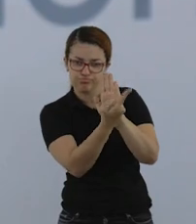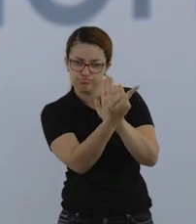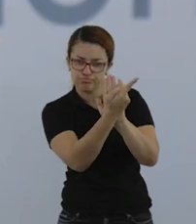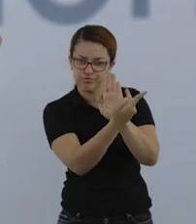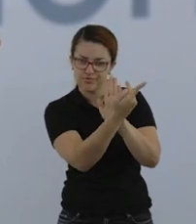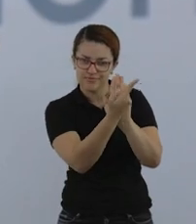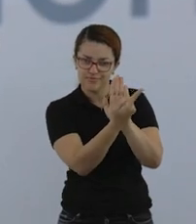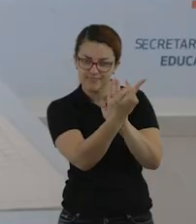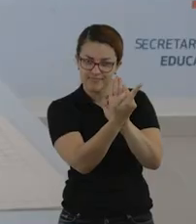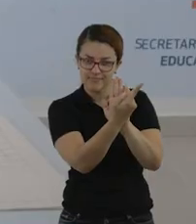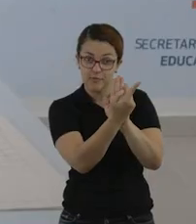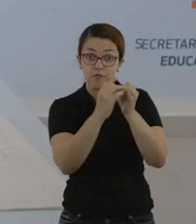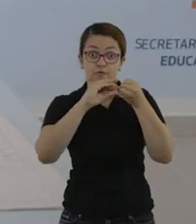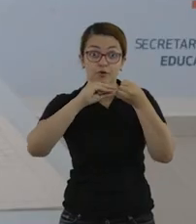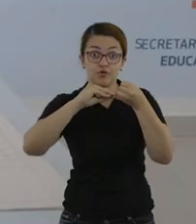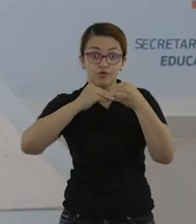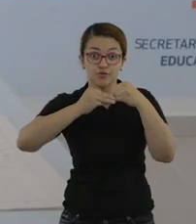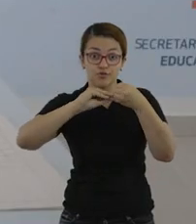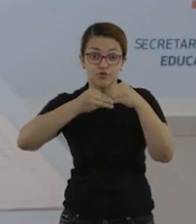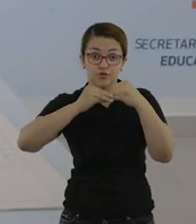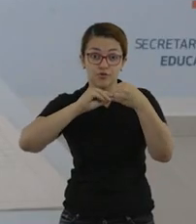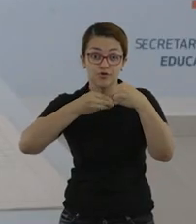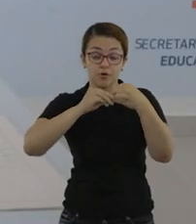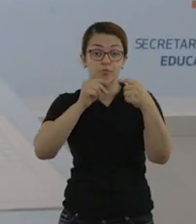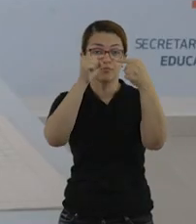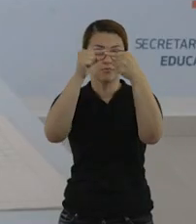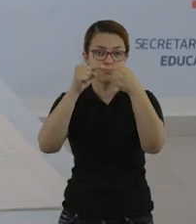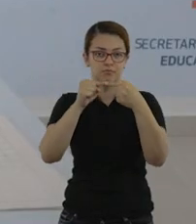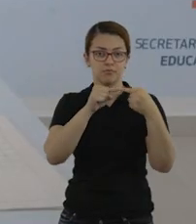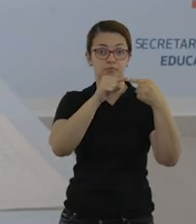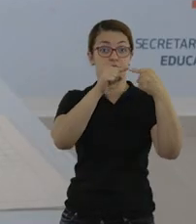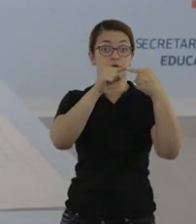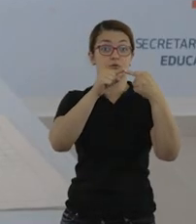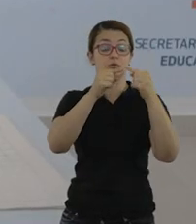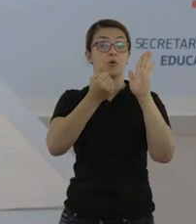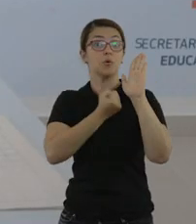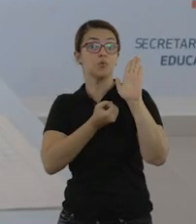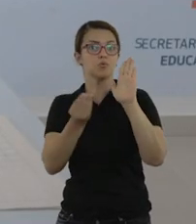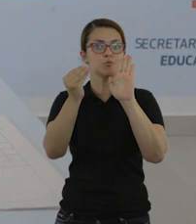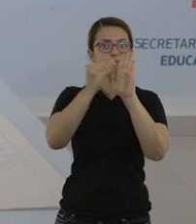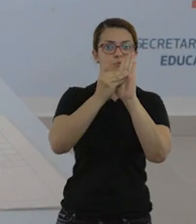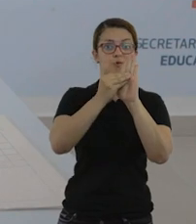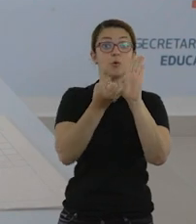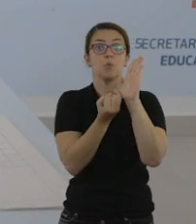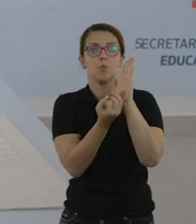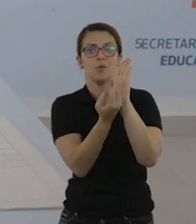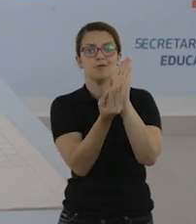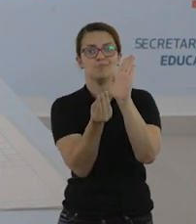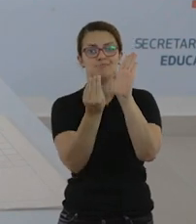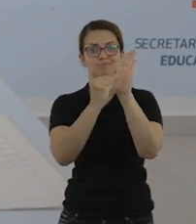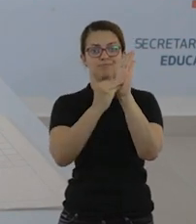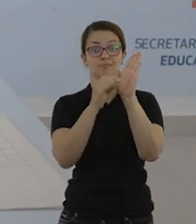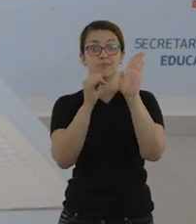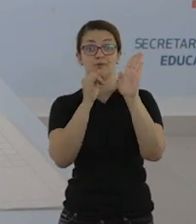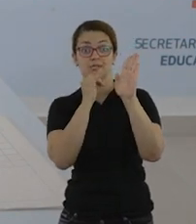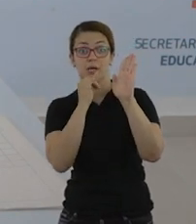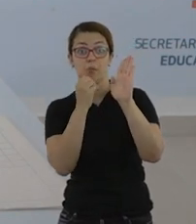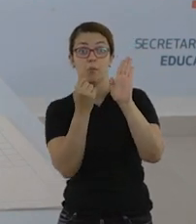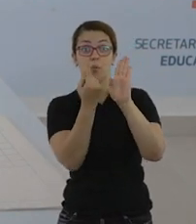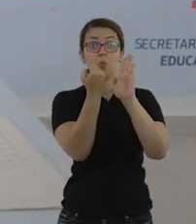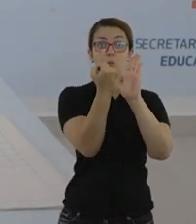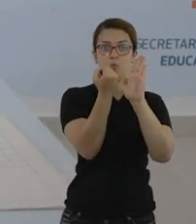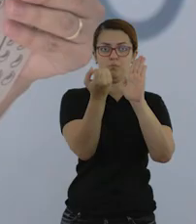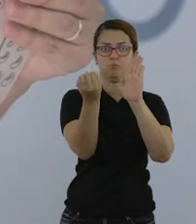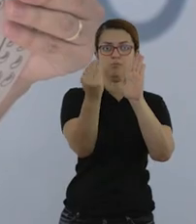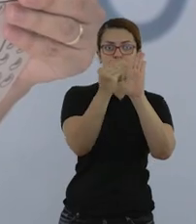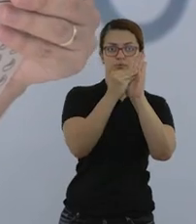o grão de feijão, né? Relacionando o número e a quantidade. Então, o número 1, ela desenhou